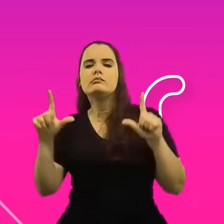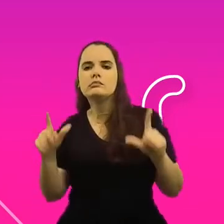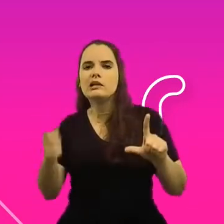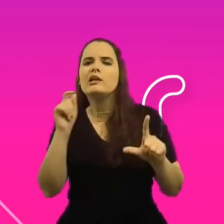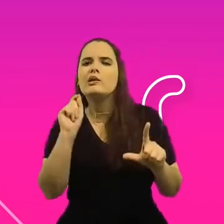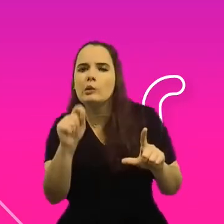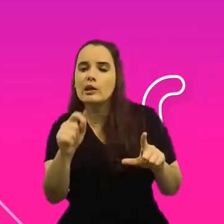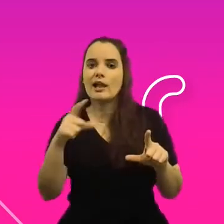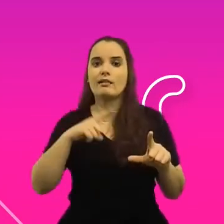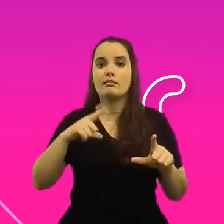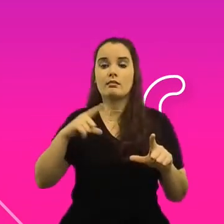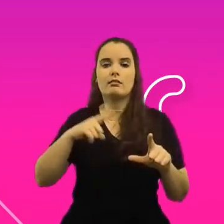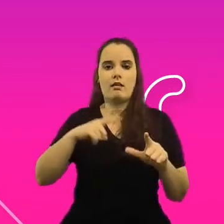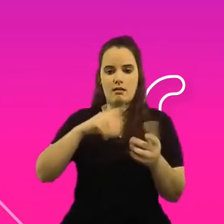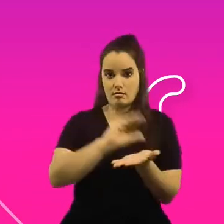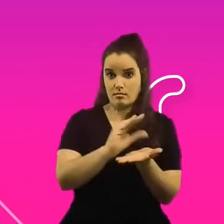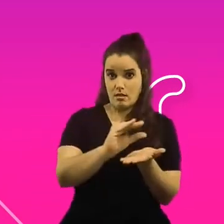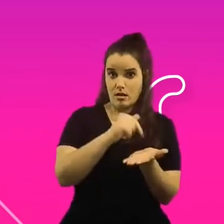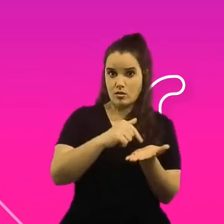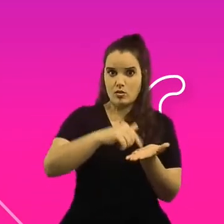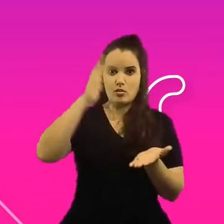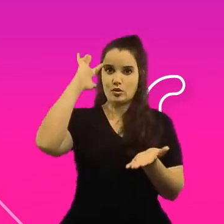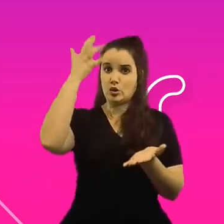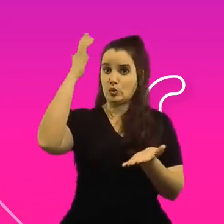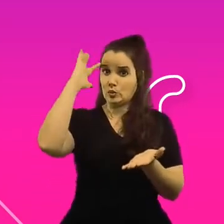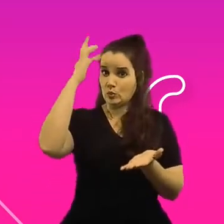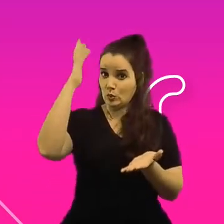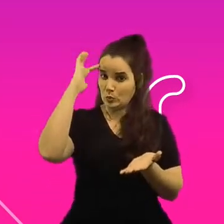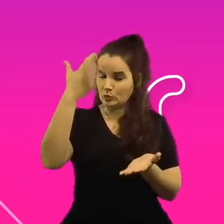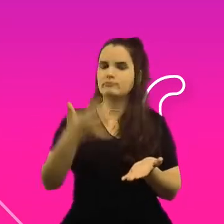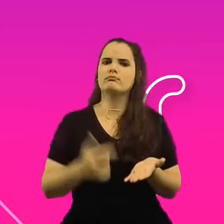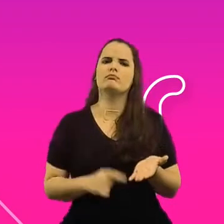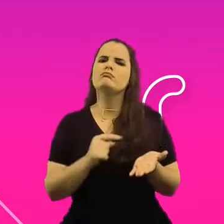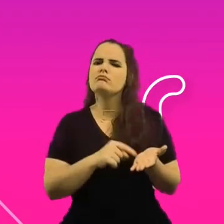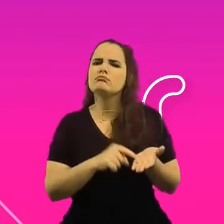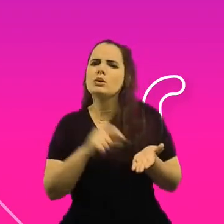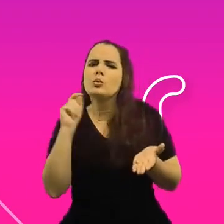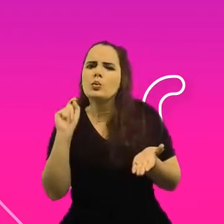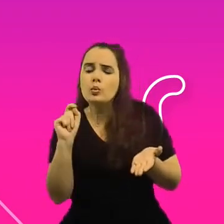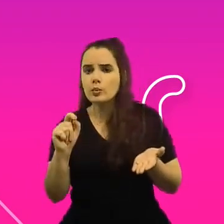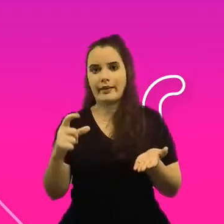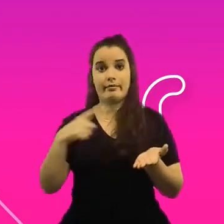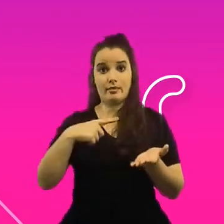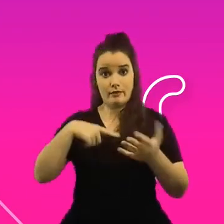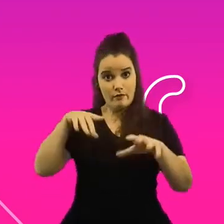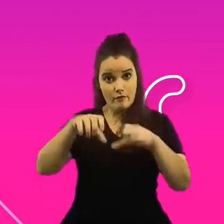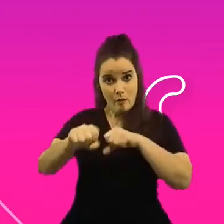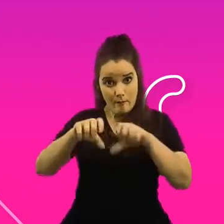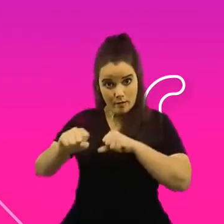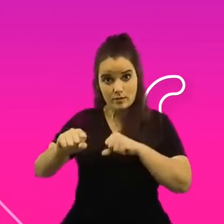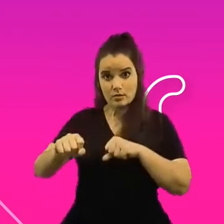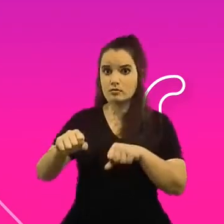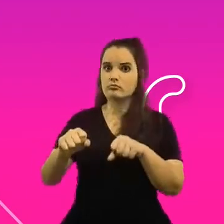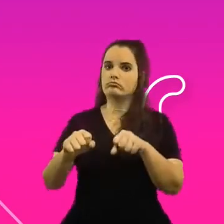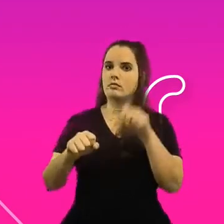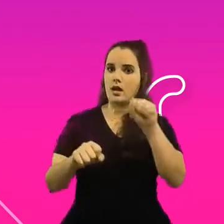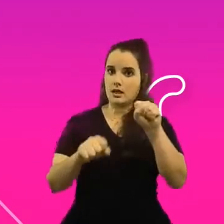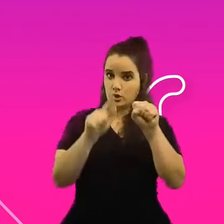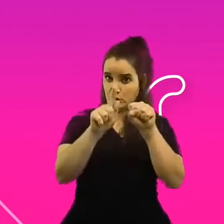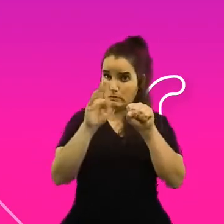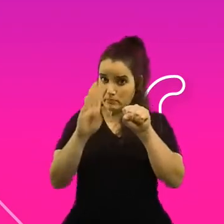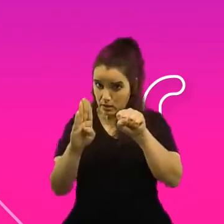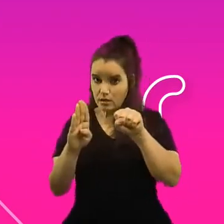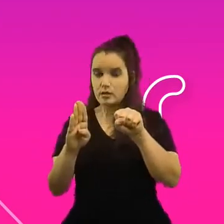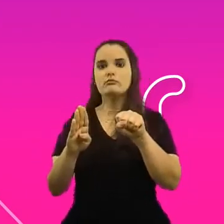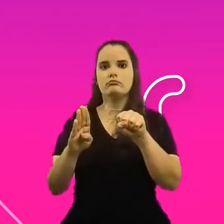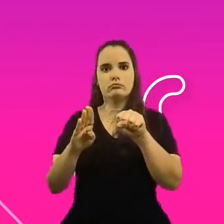criadas durante as várias formações realizadas pelo SGB. No momento aqui, a gente só tem a